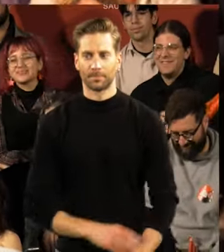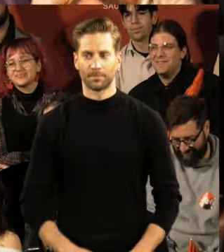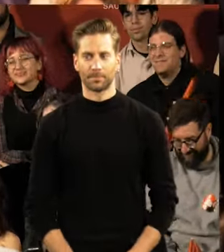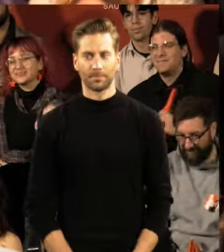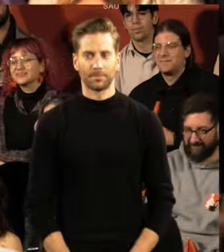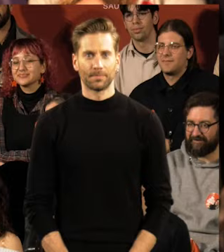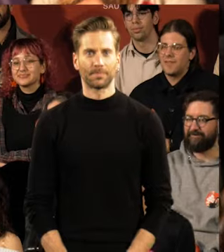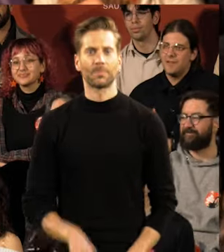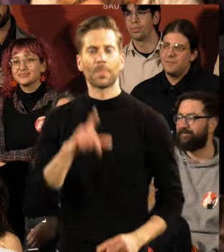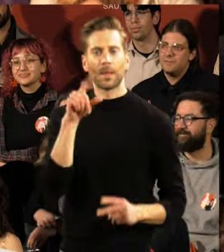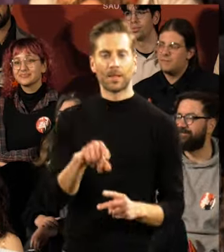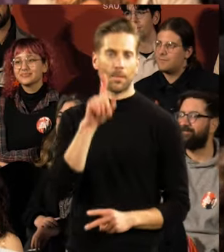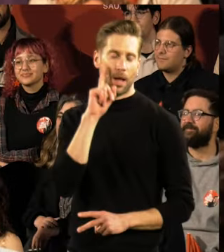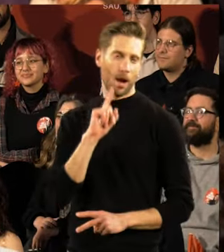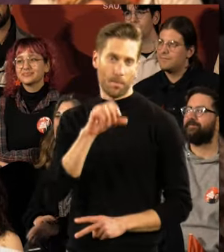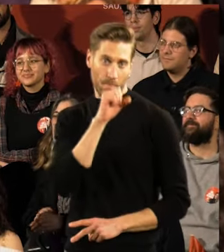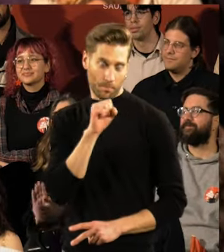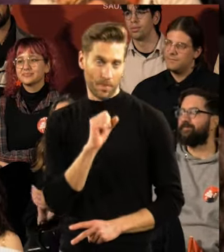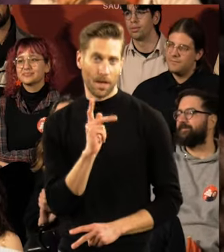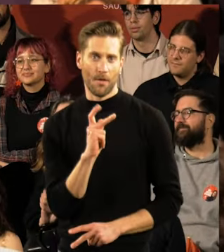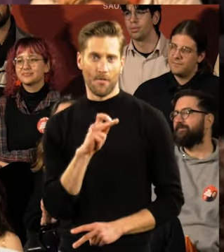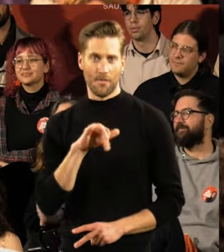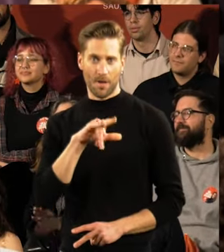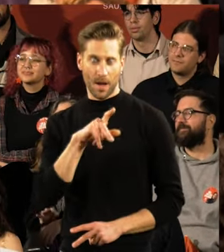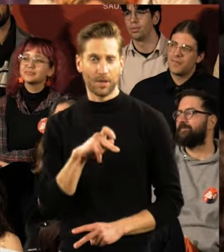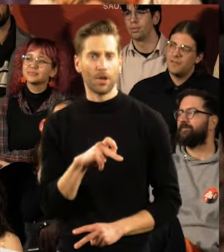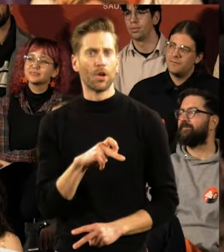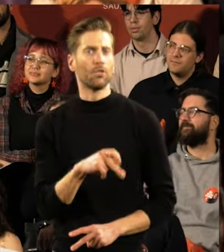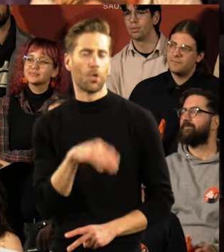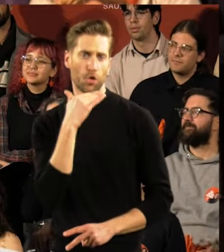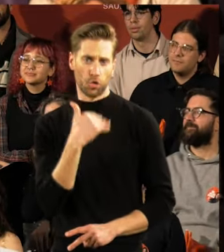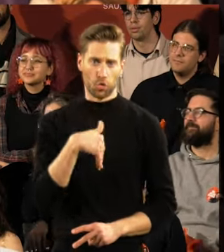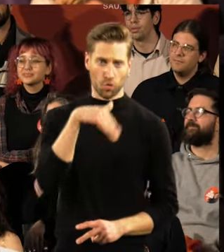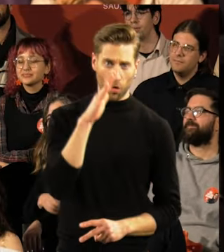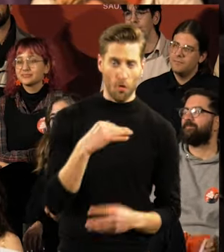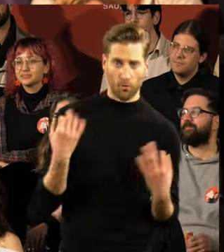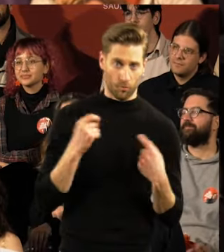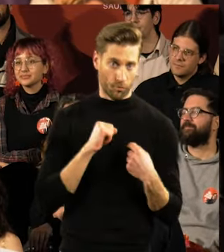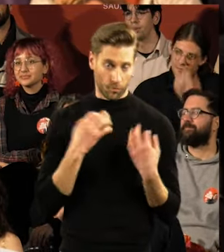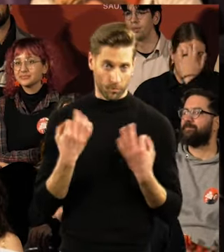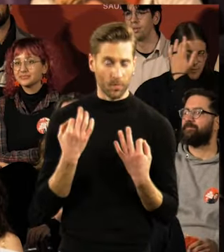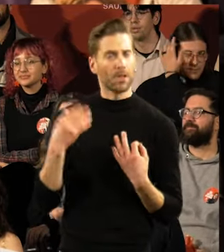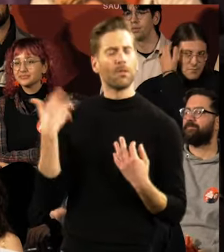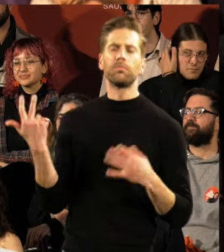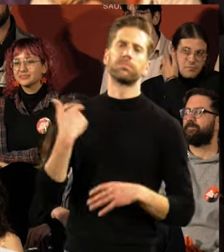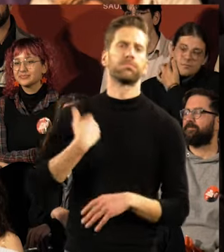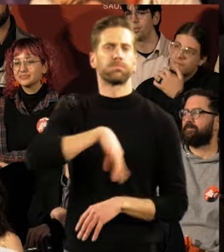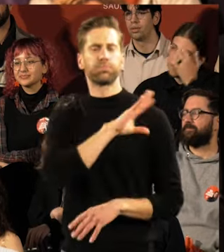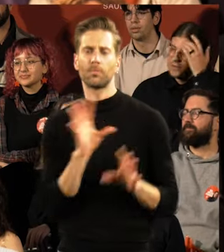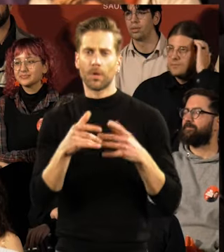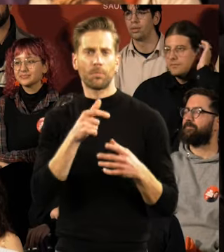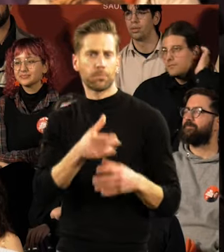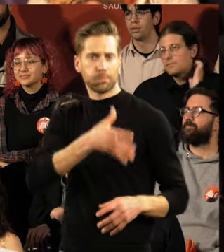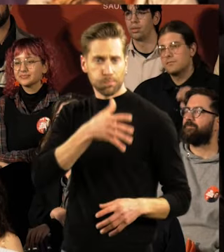E à Branta, à Vânia Couto. No dia dos meus anos eu estive em Coimbra para fazer um comício e quando saímos